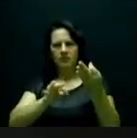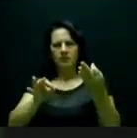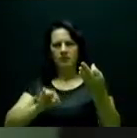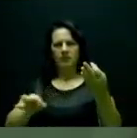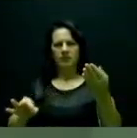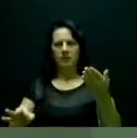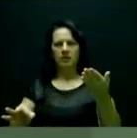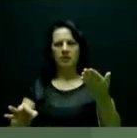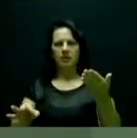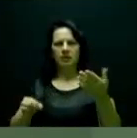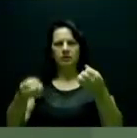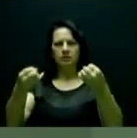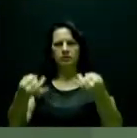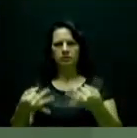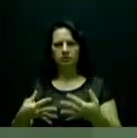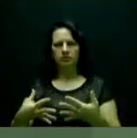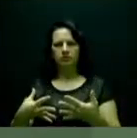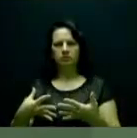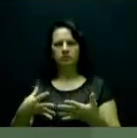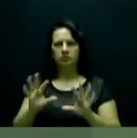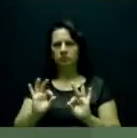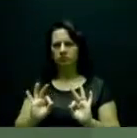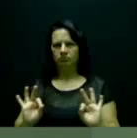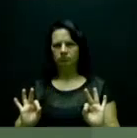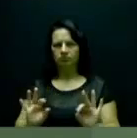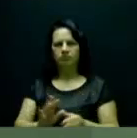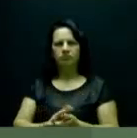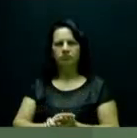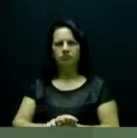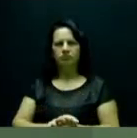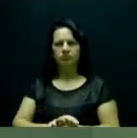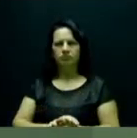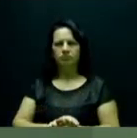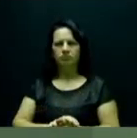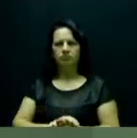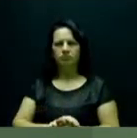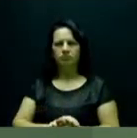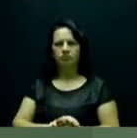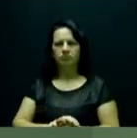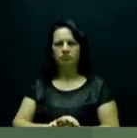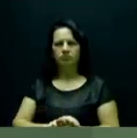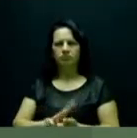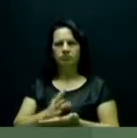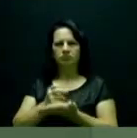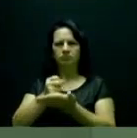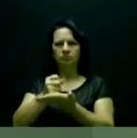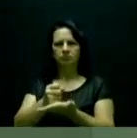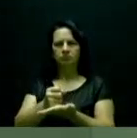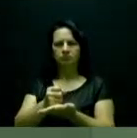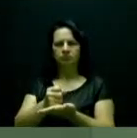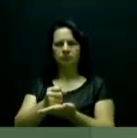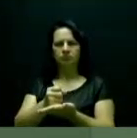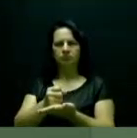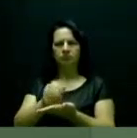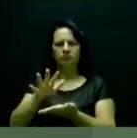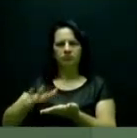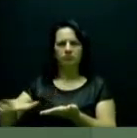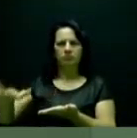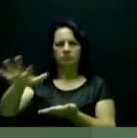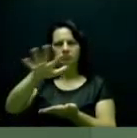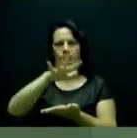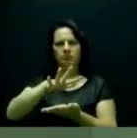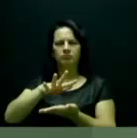É uma explicação, efetivamente. E pelo apoio, né, popular, das